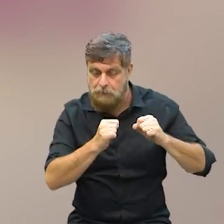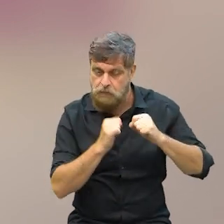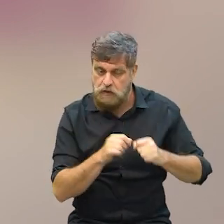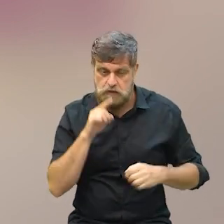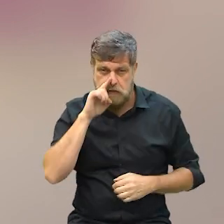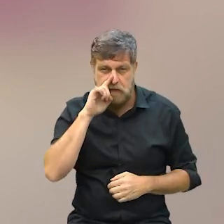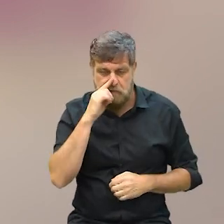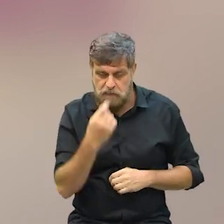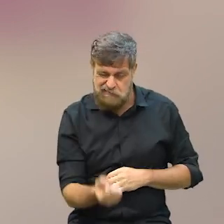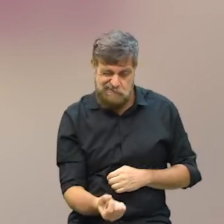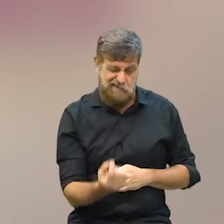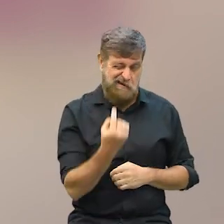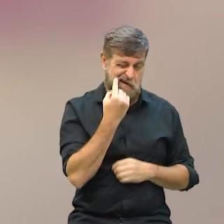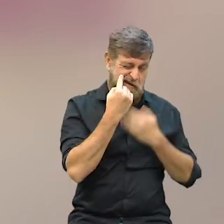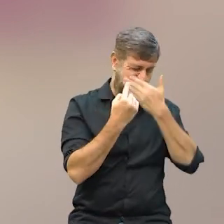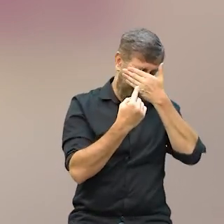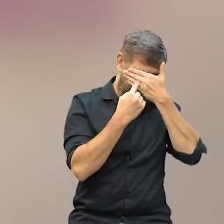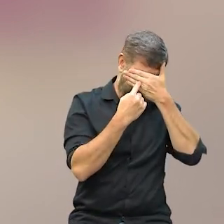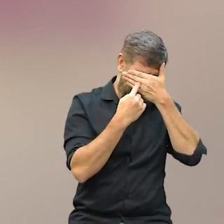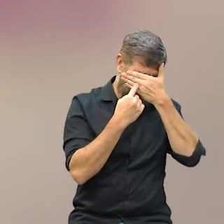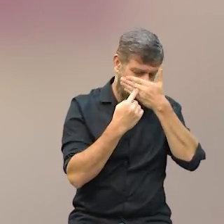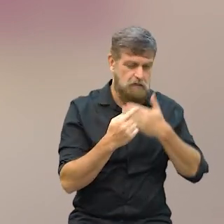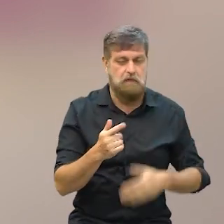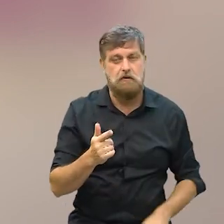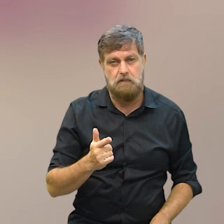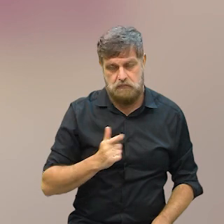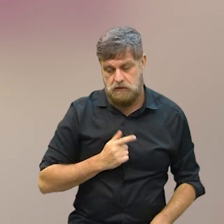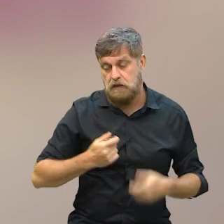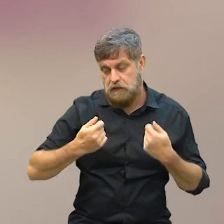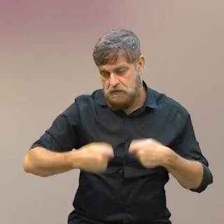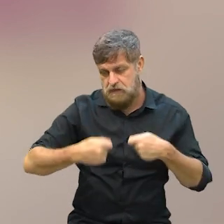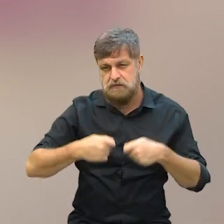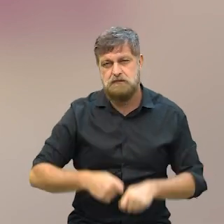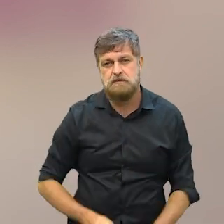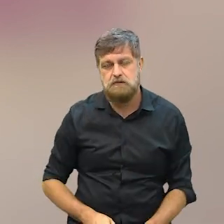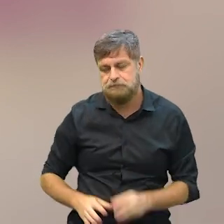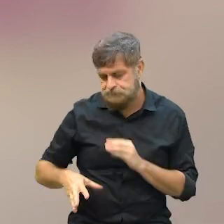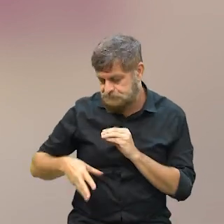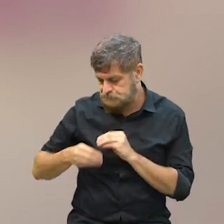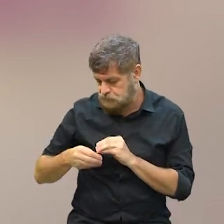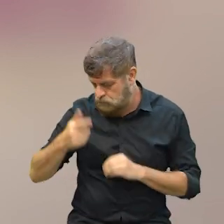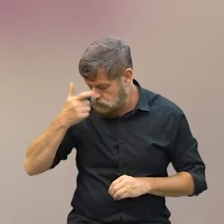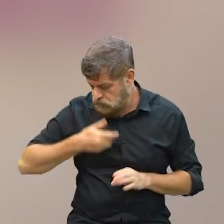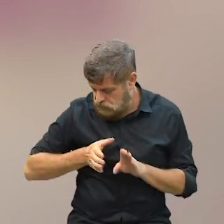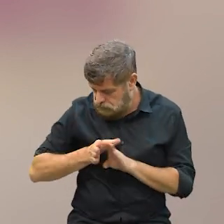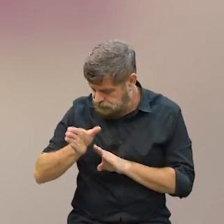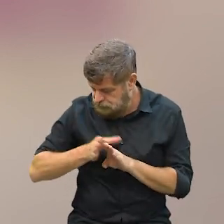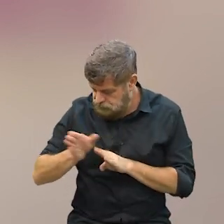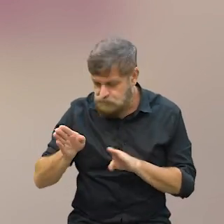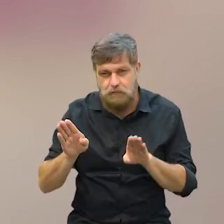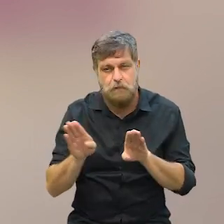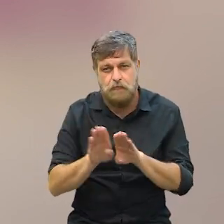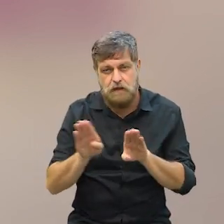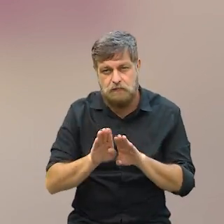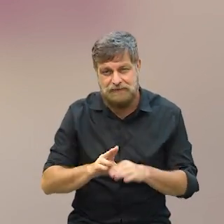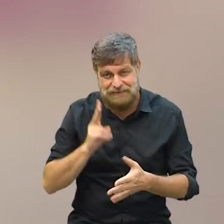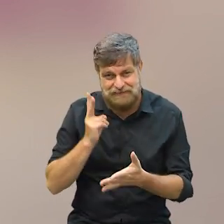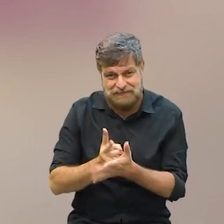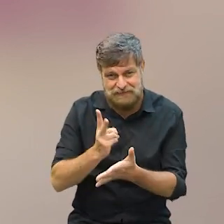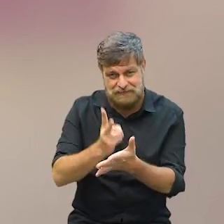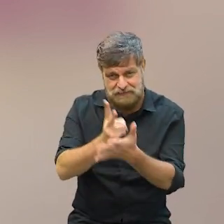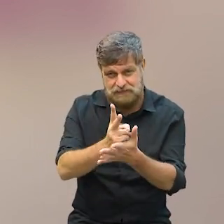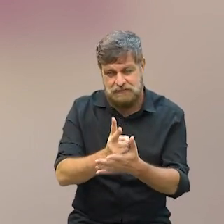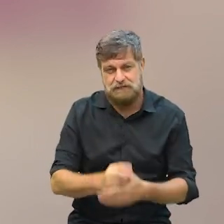possam voar corpo estranho para o olho. Que mais que eu recomendaria?